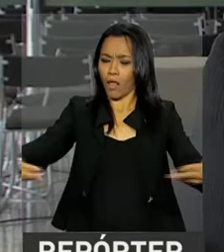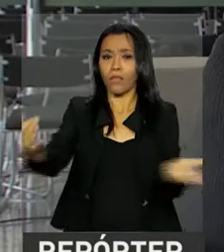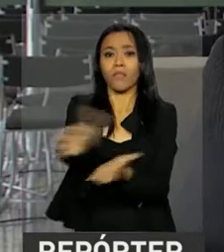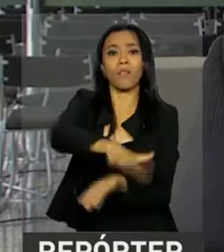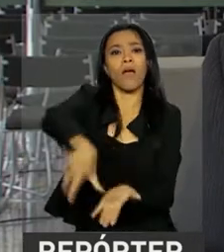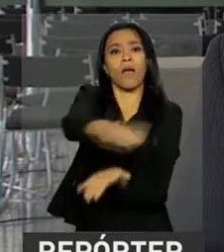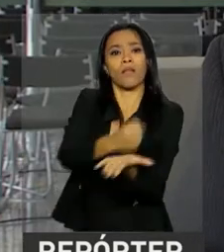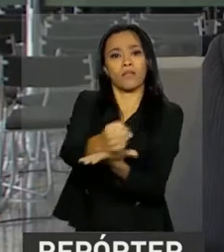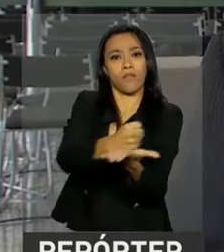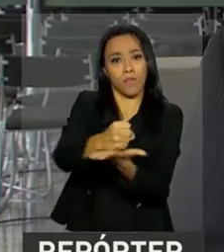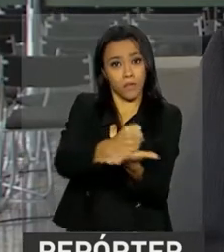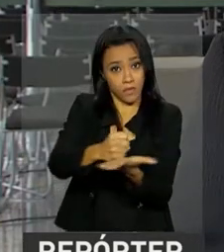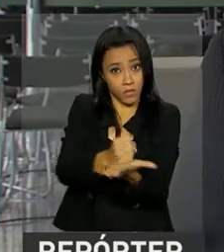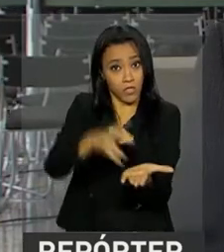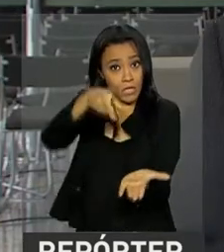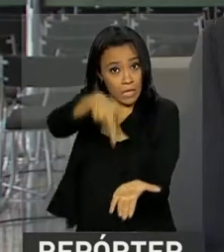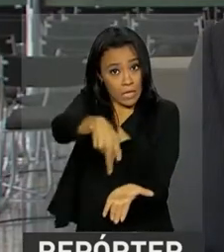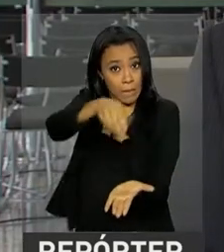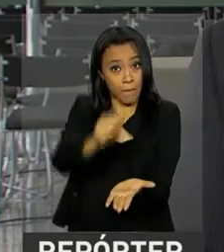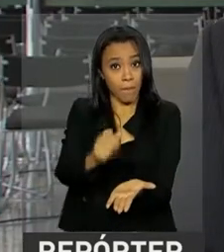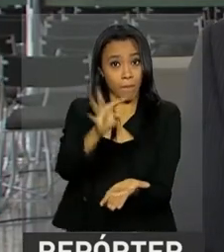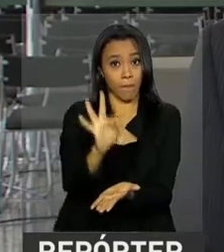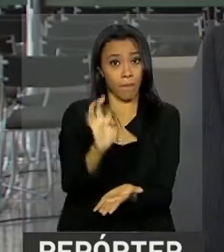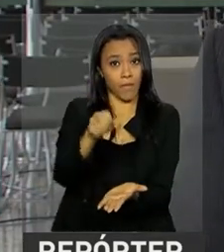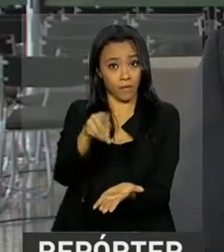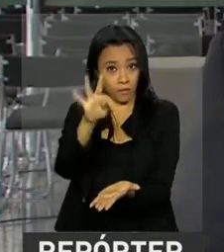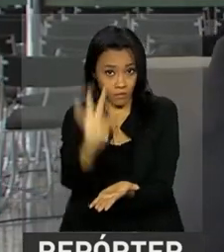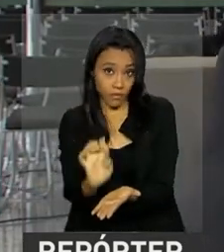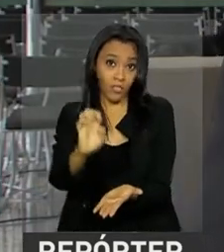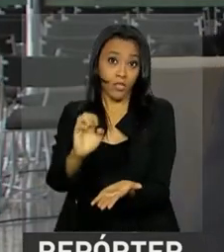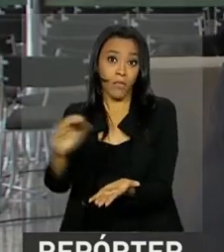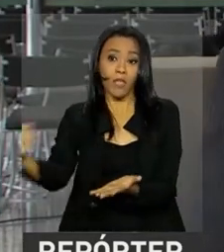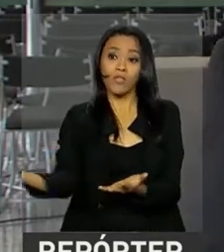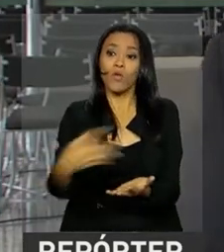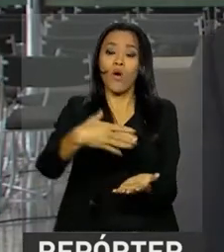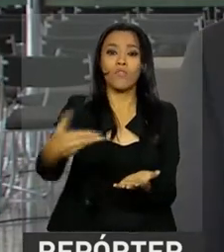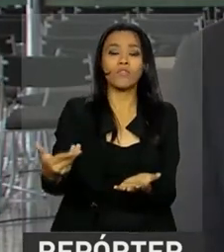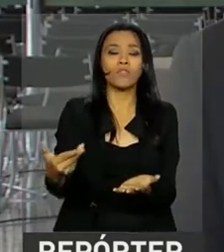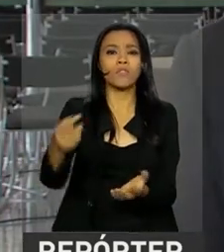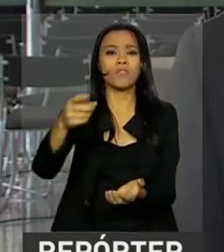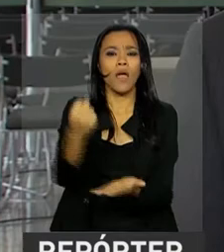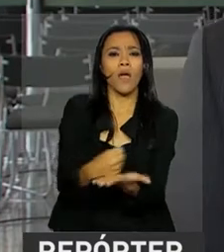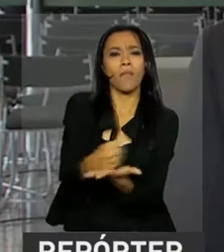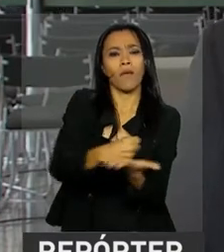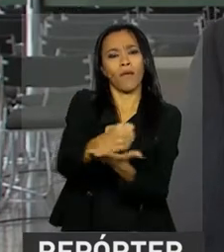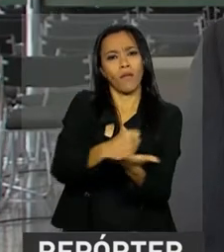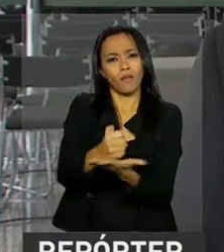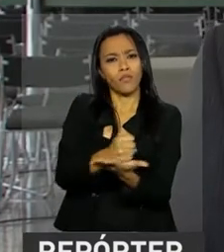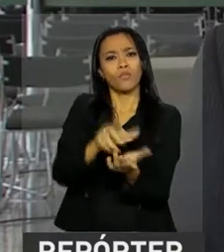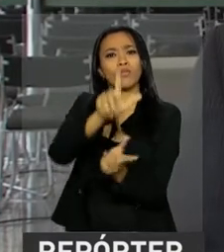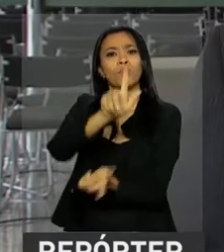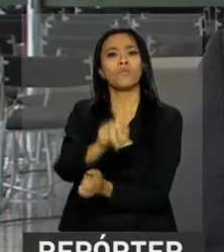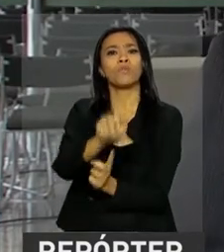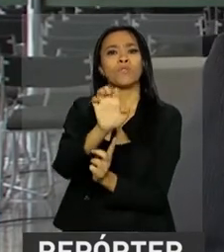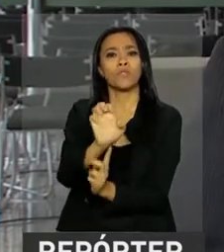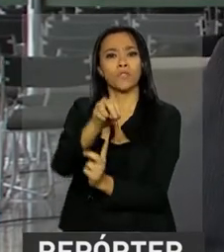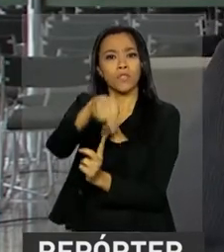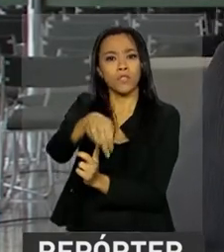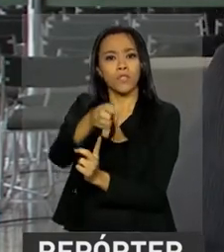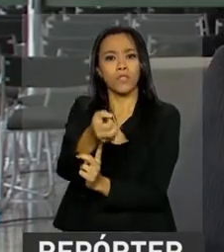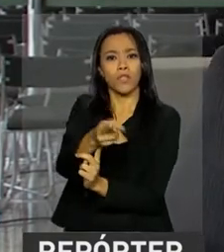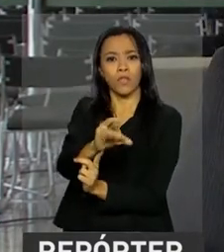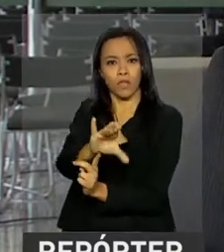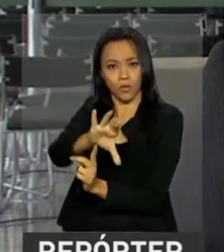também deve a facilitar a chegada de novos medicamentos genéricos ao mercado então tem o